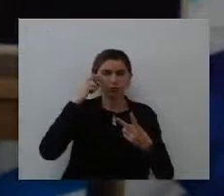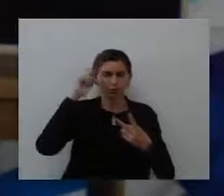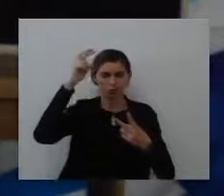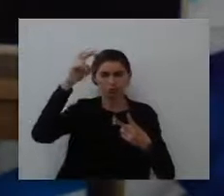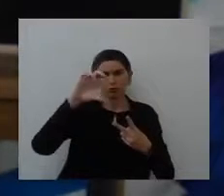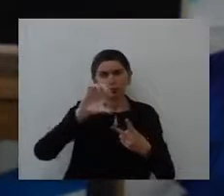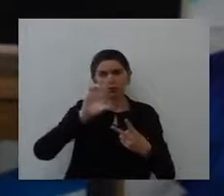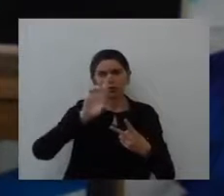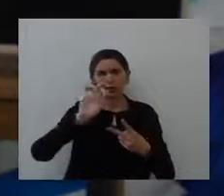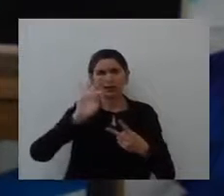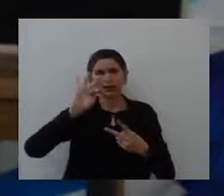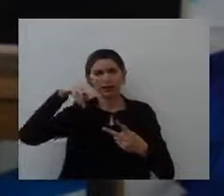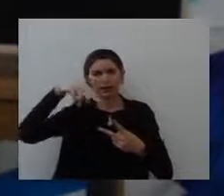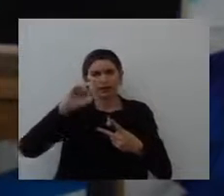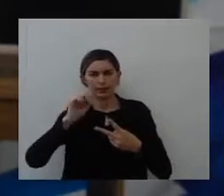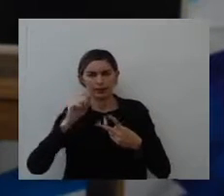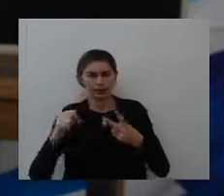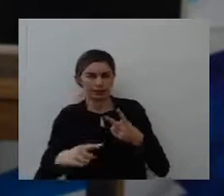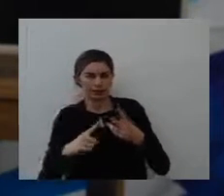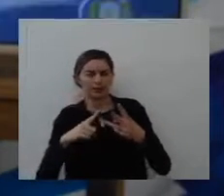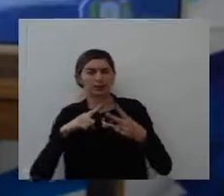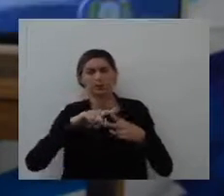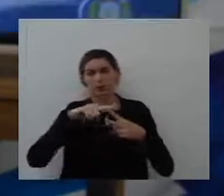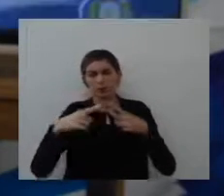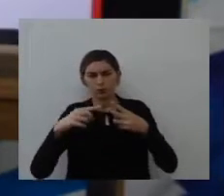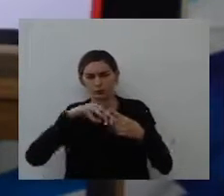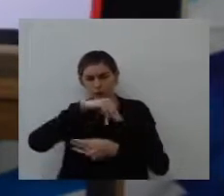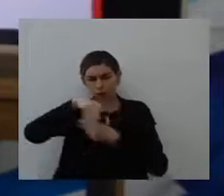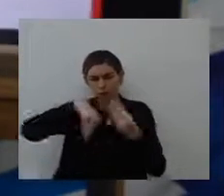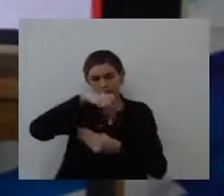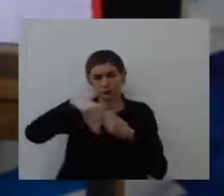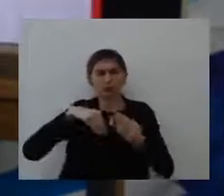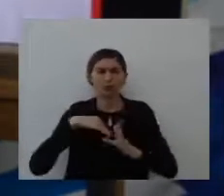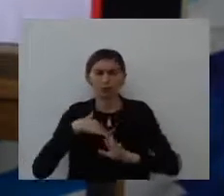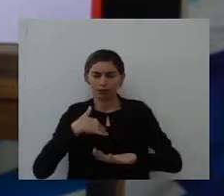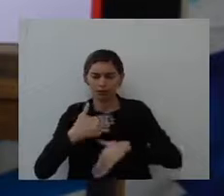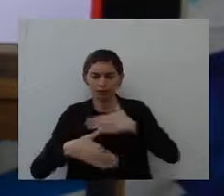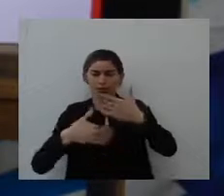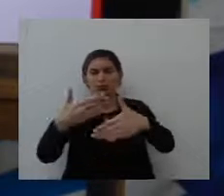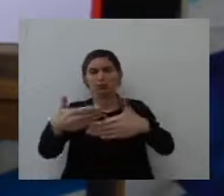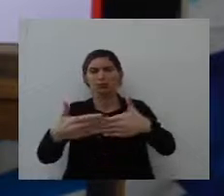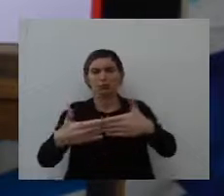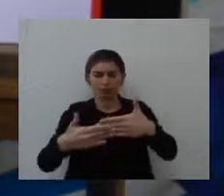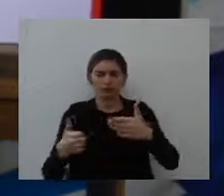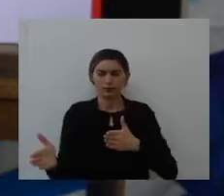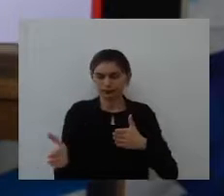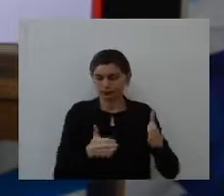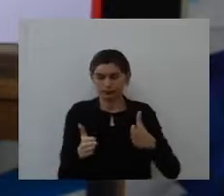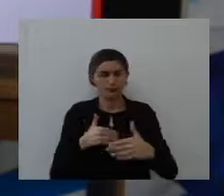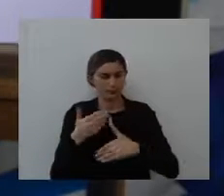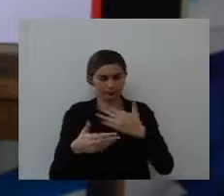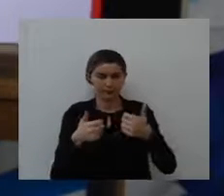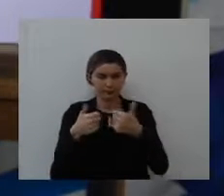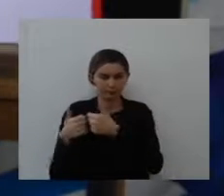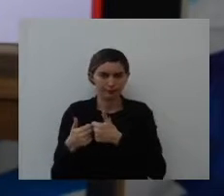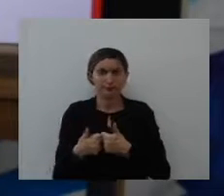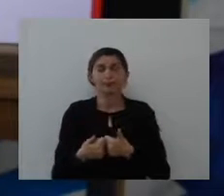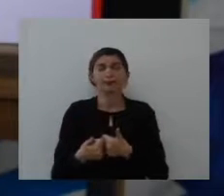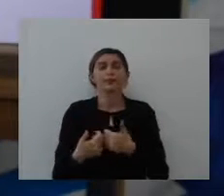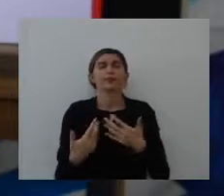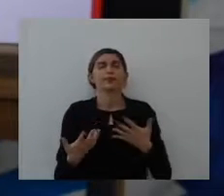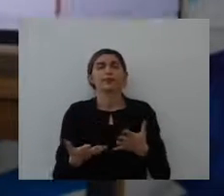dos cretenses, nós vamos ter um grande desenvolvimento nesse período, tá bem?